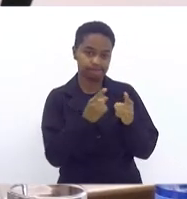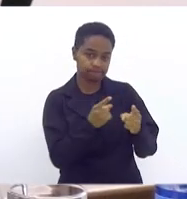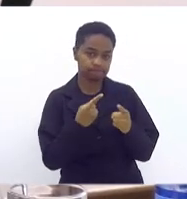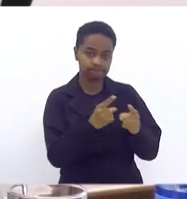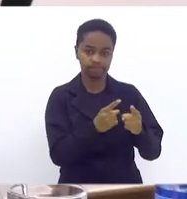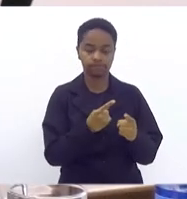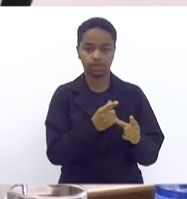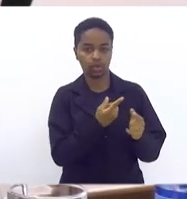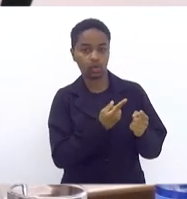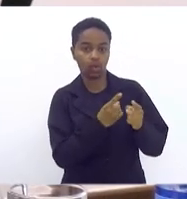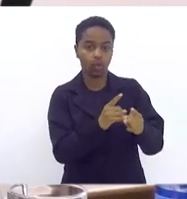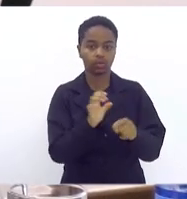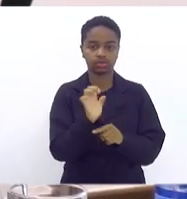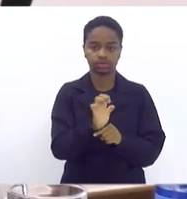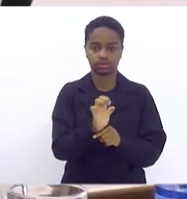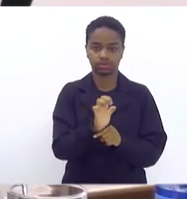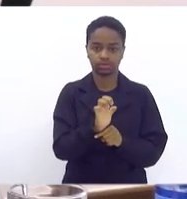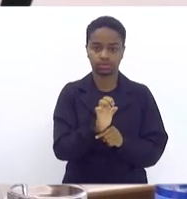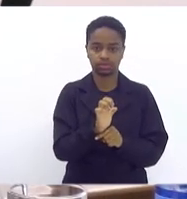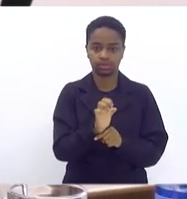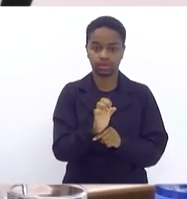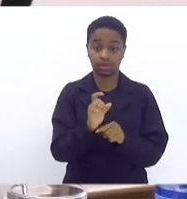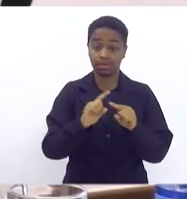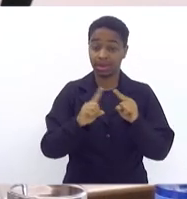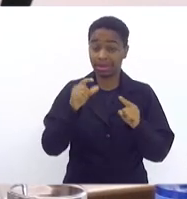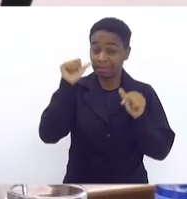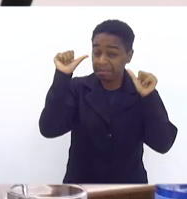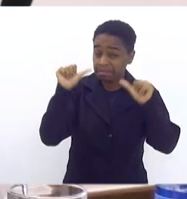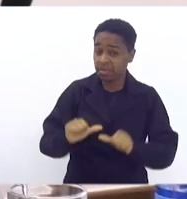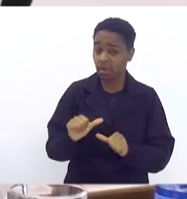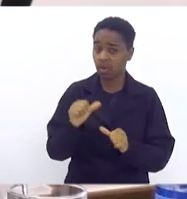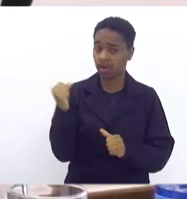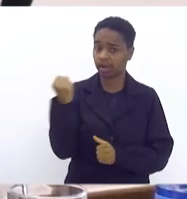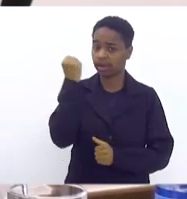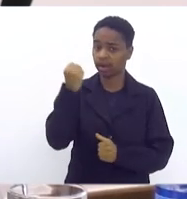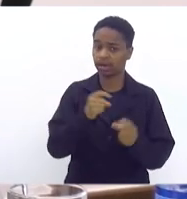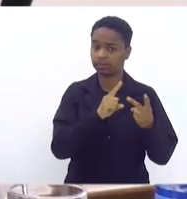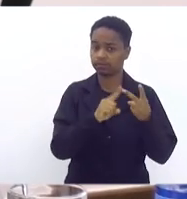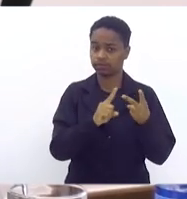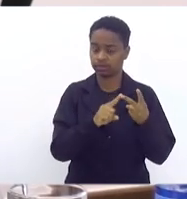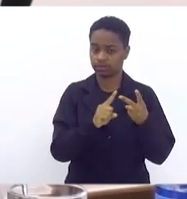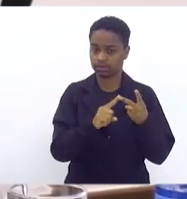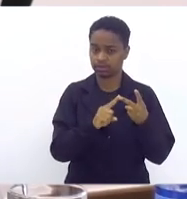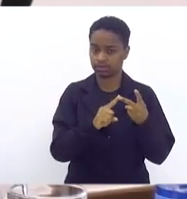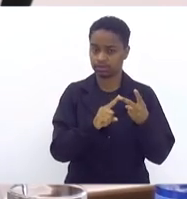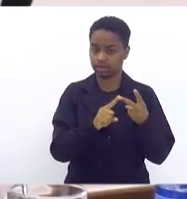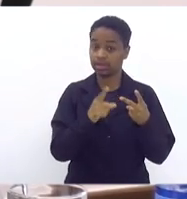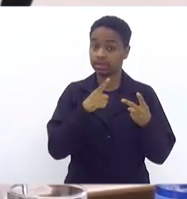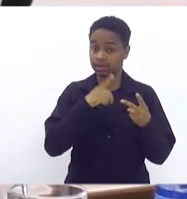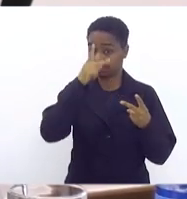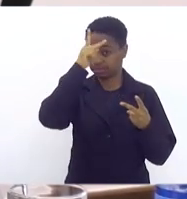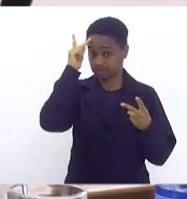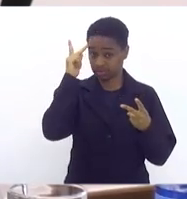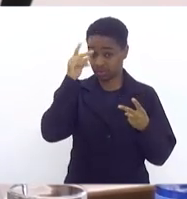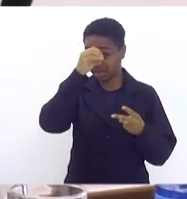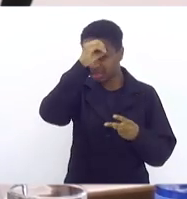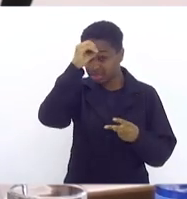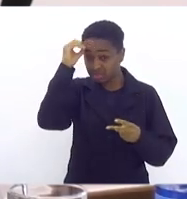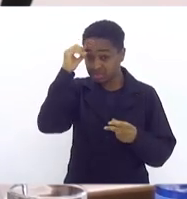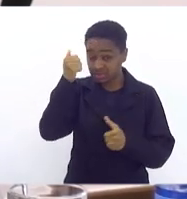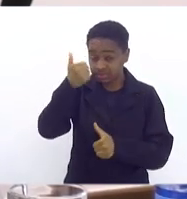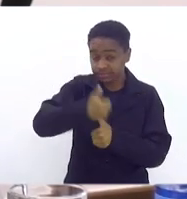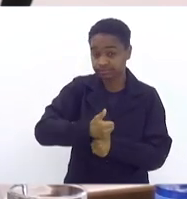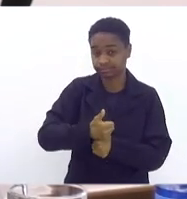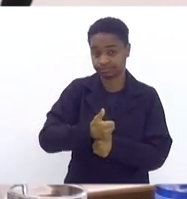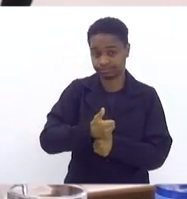do Estado Mas ainda tem algo muito mais grave no lugar dele um inocente vai est sofrendo